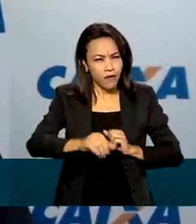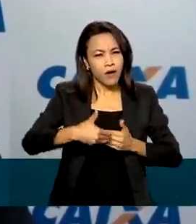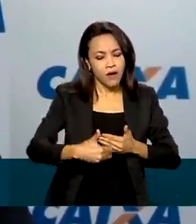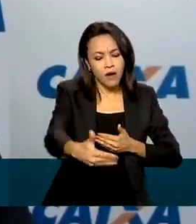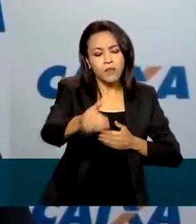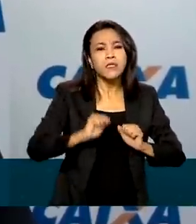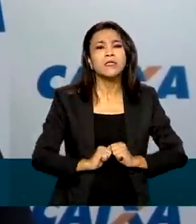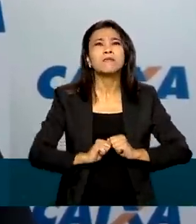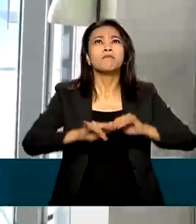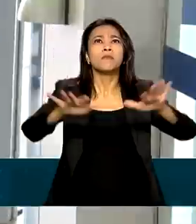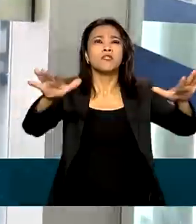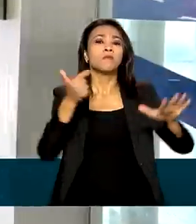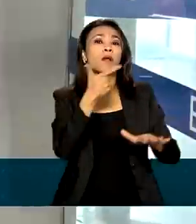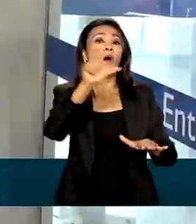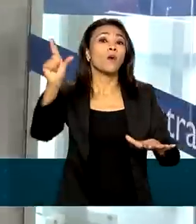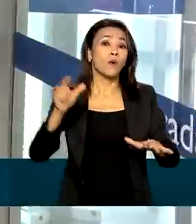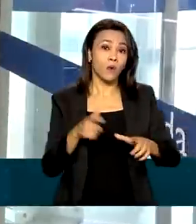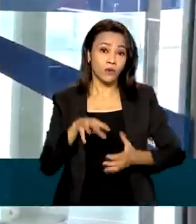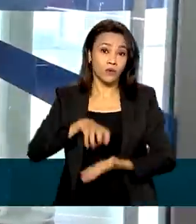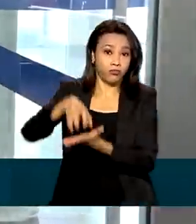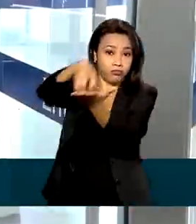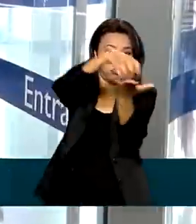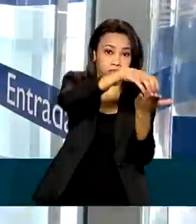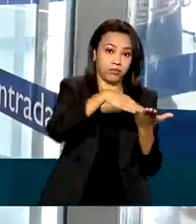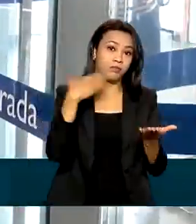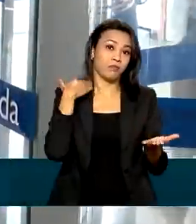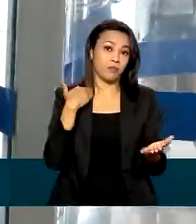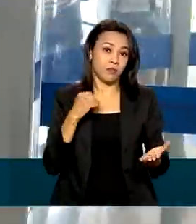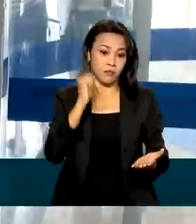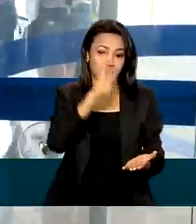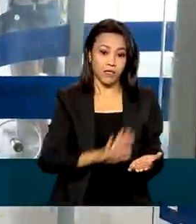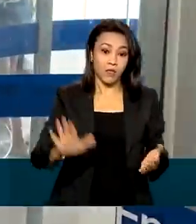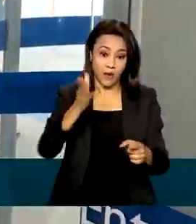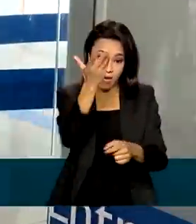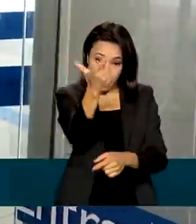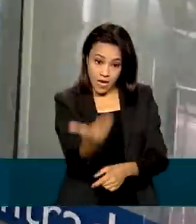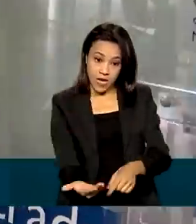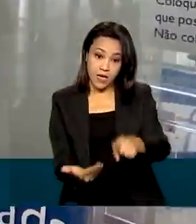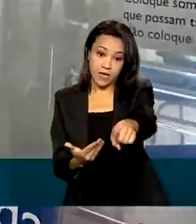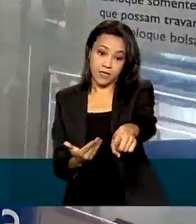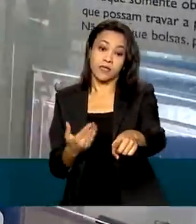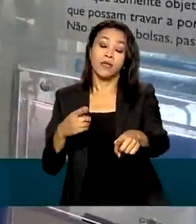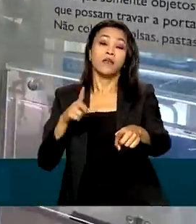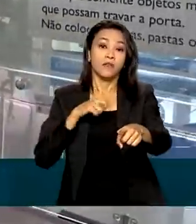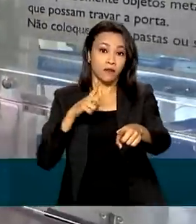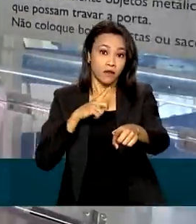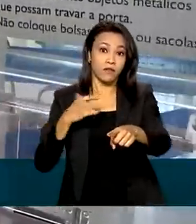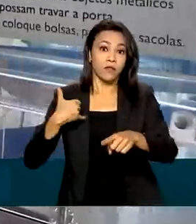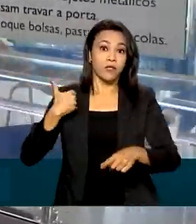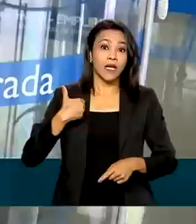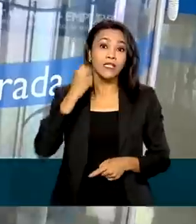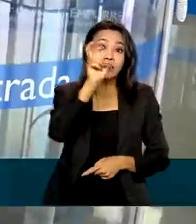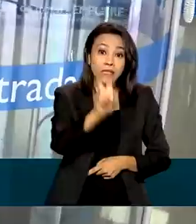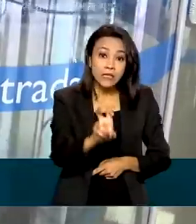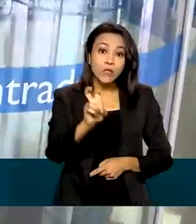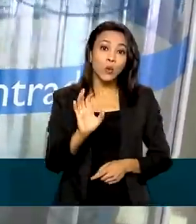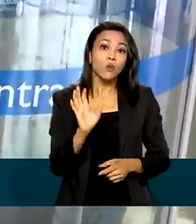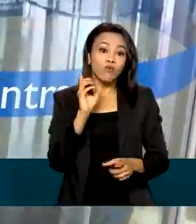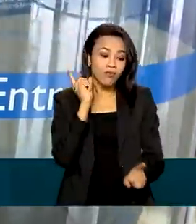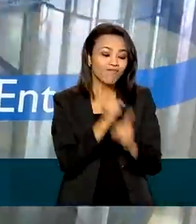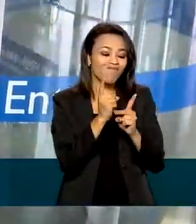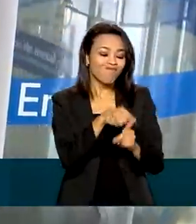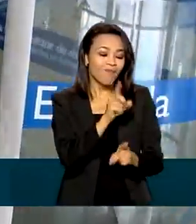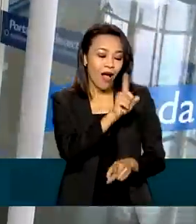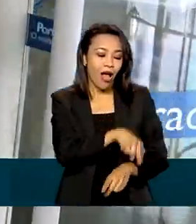nossas agências até o final do ano. A iniciativa vai ajudar o Vinícius. Aos cinco anos, ele foi diagnosticado com autismo. Agora,